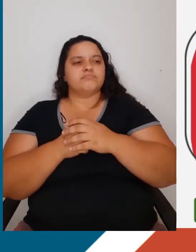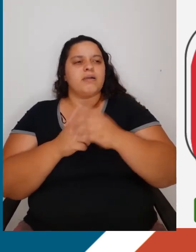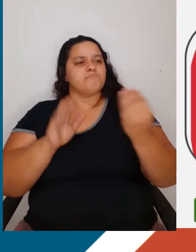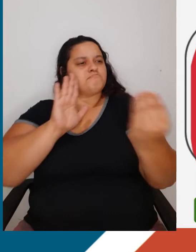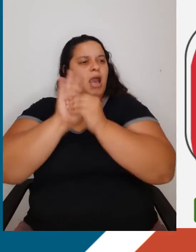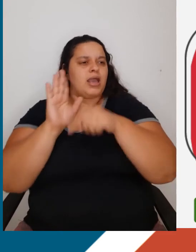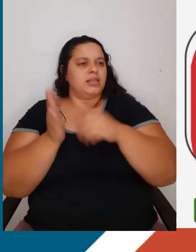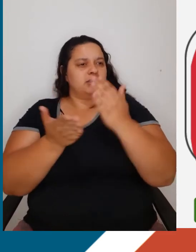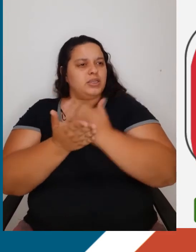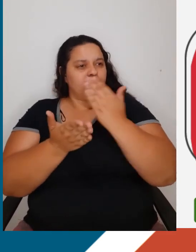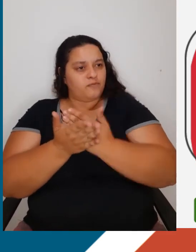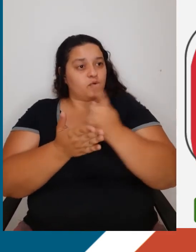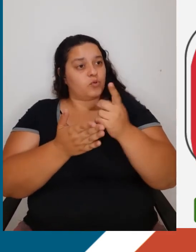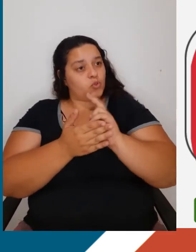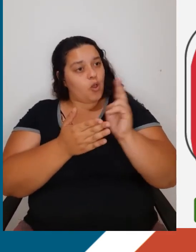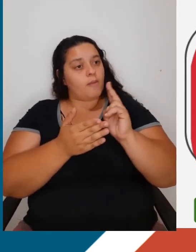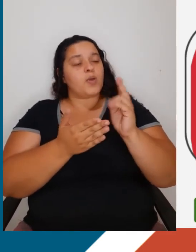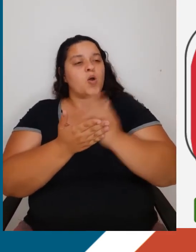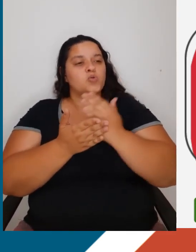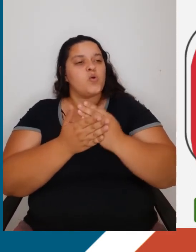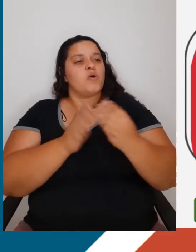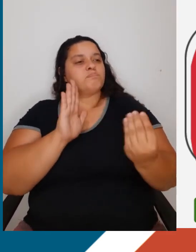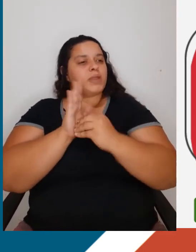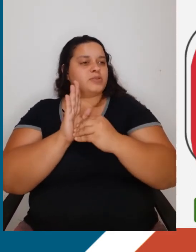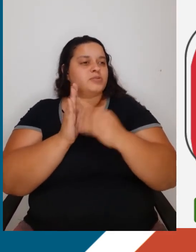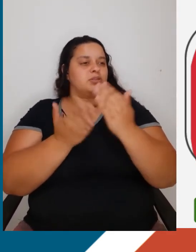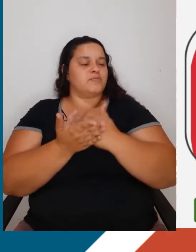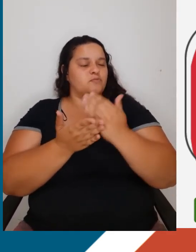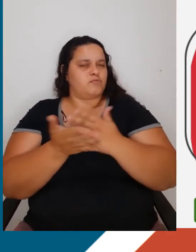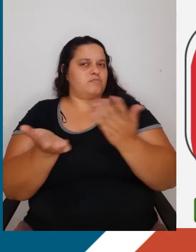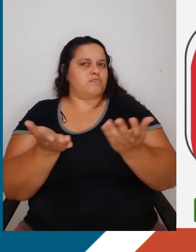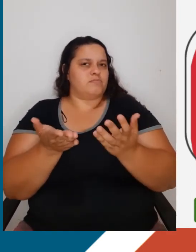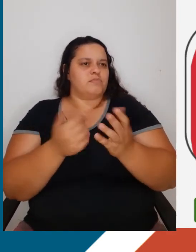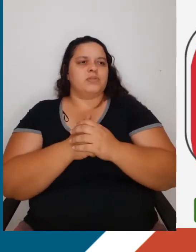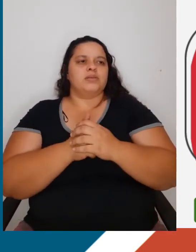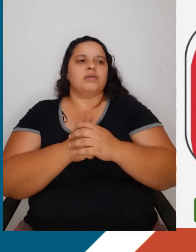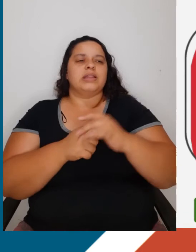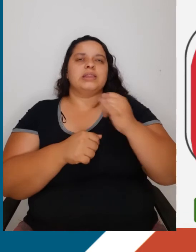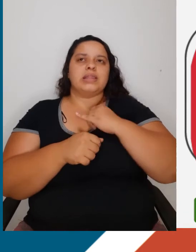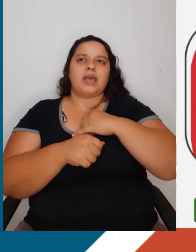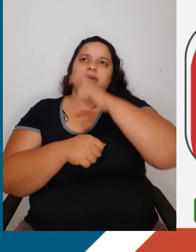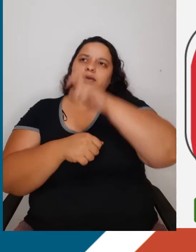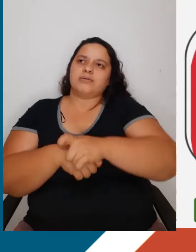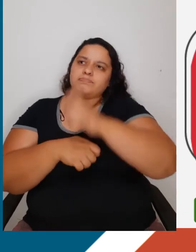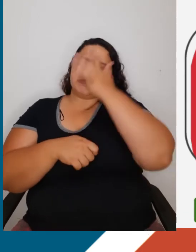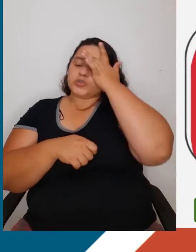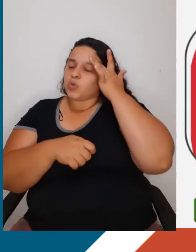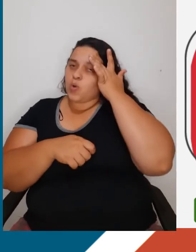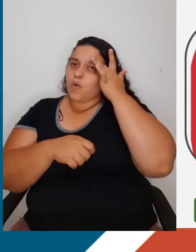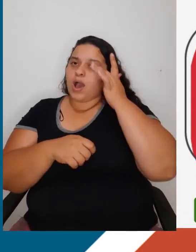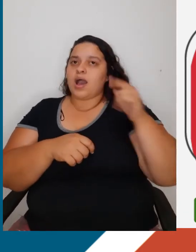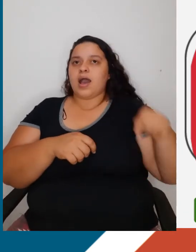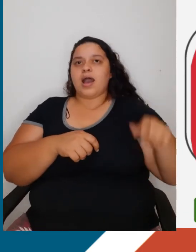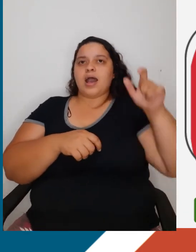livro, caracterizando o nome do autor. Assim, há uma fragmentação entre o sujeito, que vive a vida cotidiana, e o